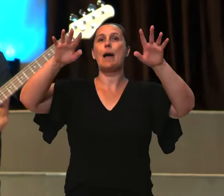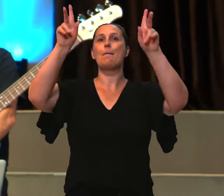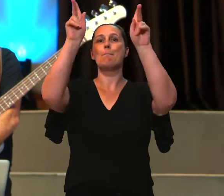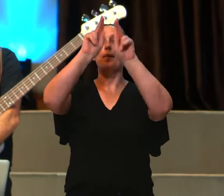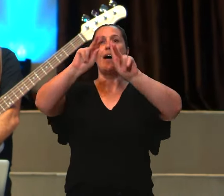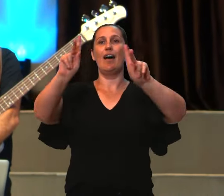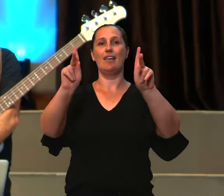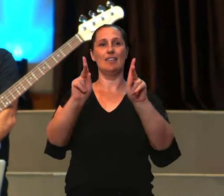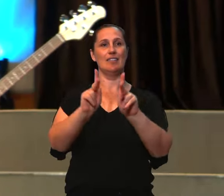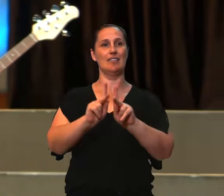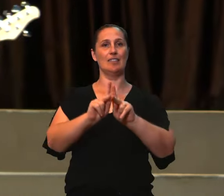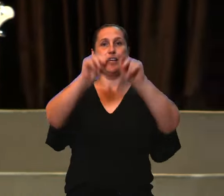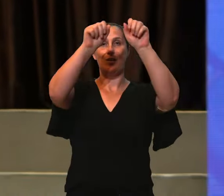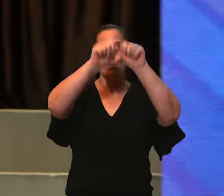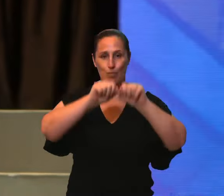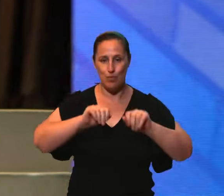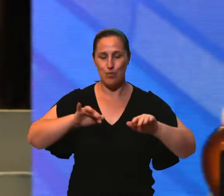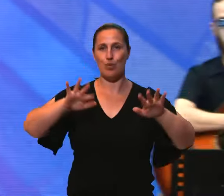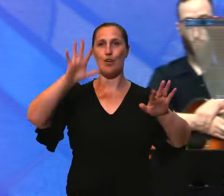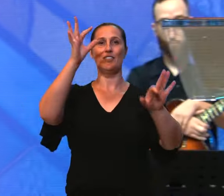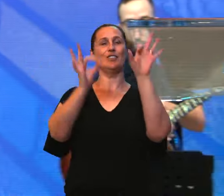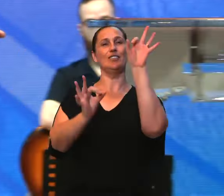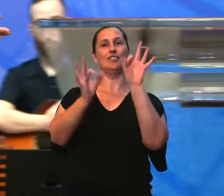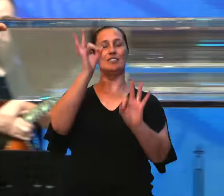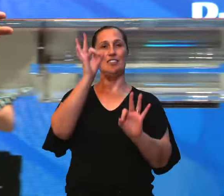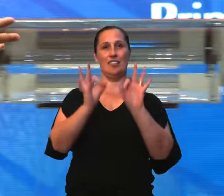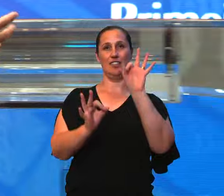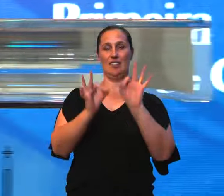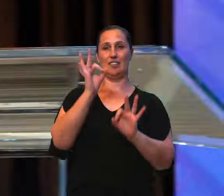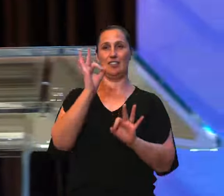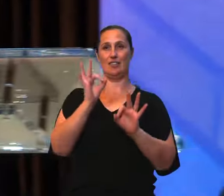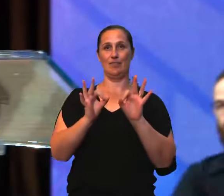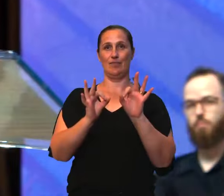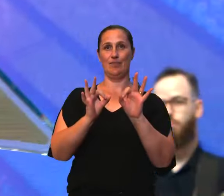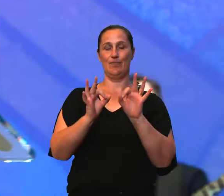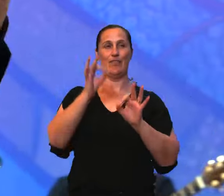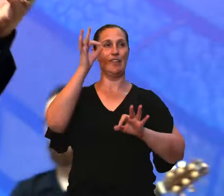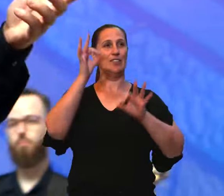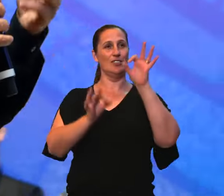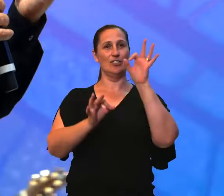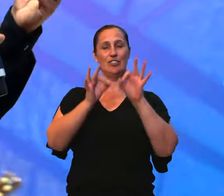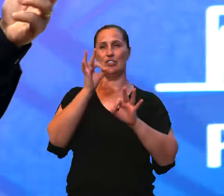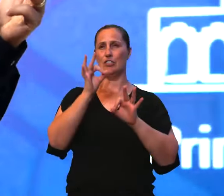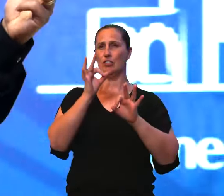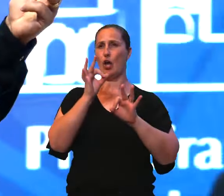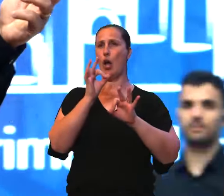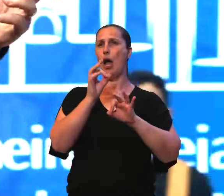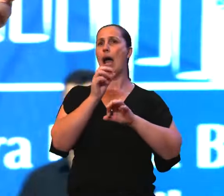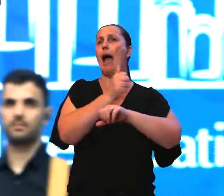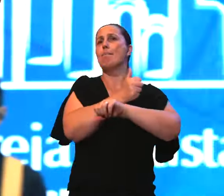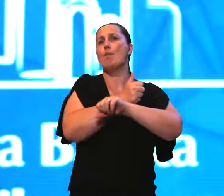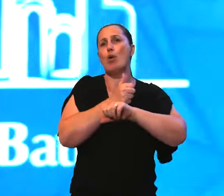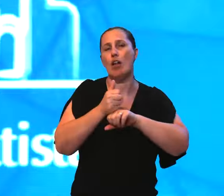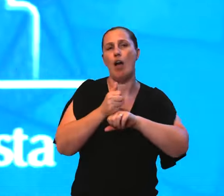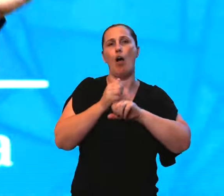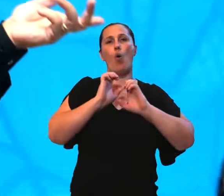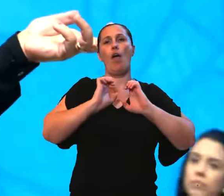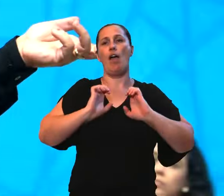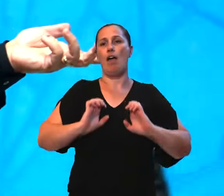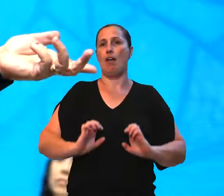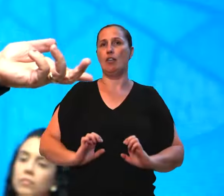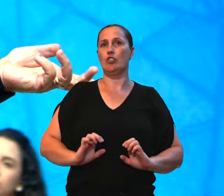Paz um distribuidor da justiça e Essa justiça não é só a moral a ética a legal a do